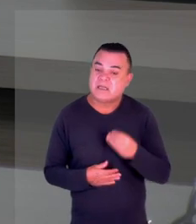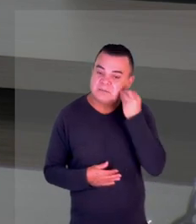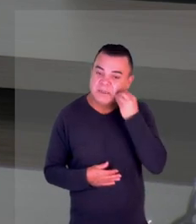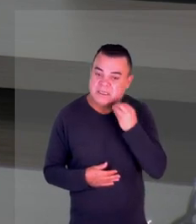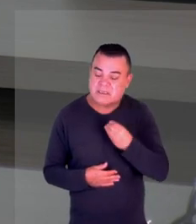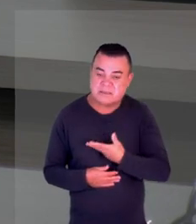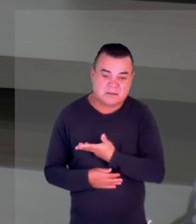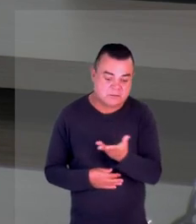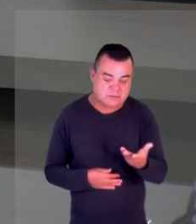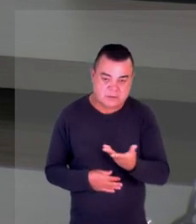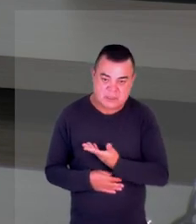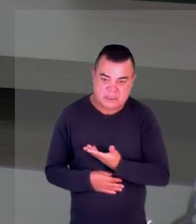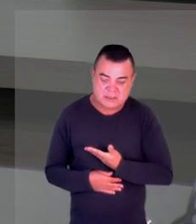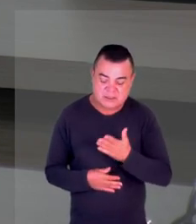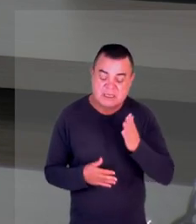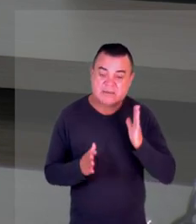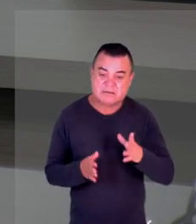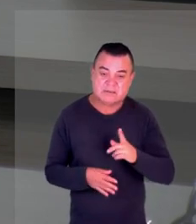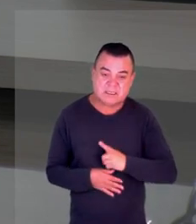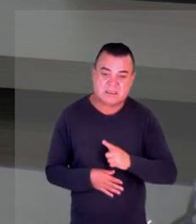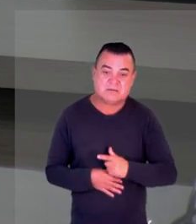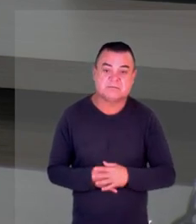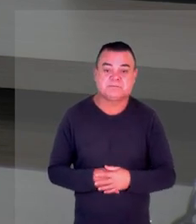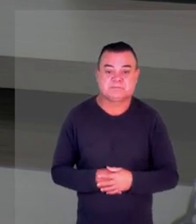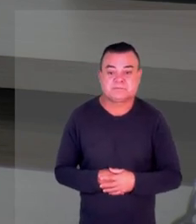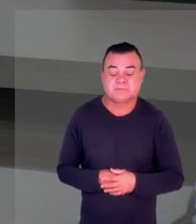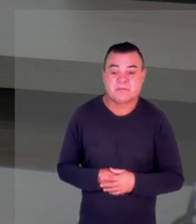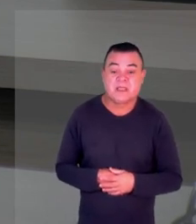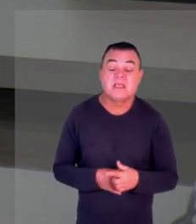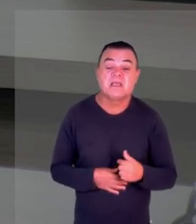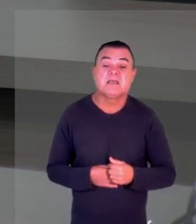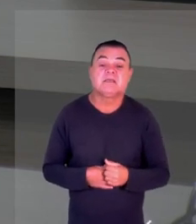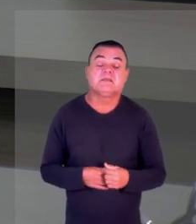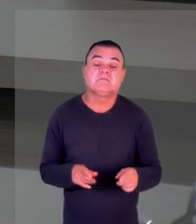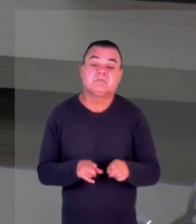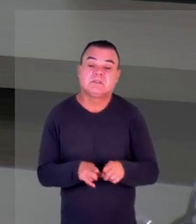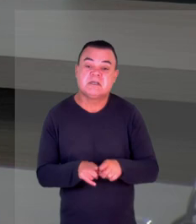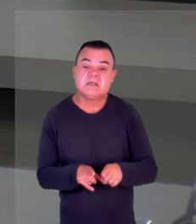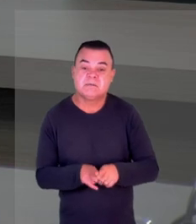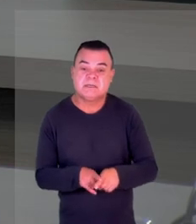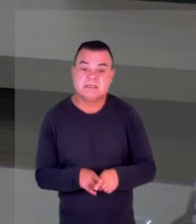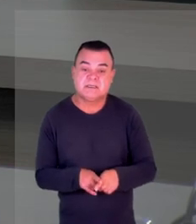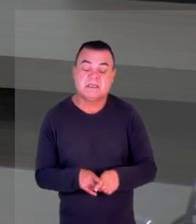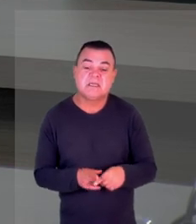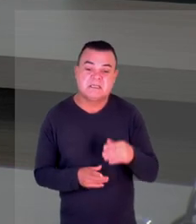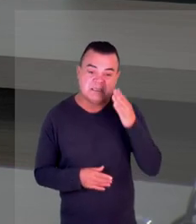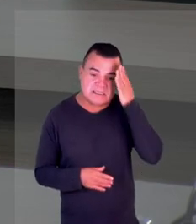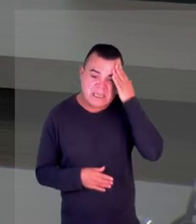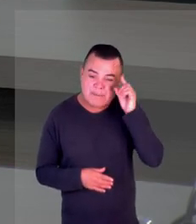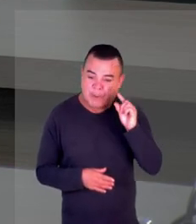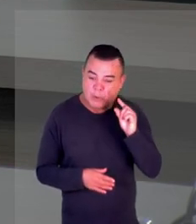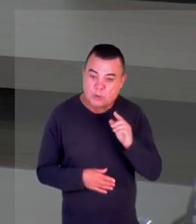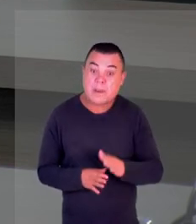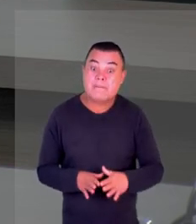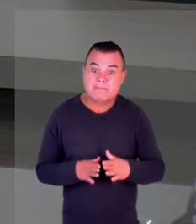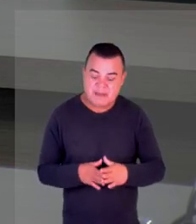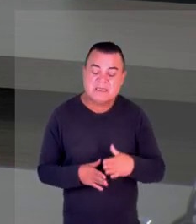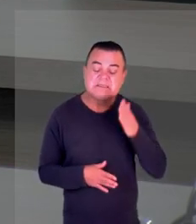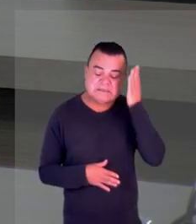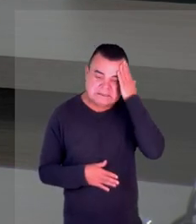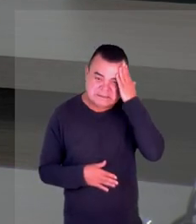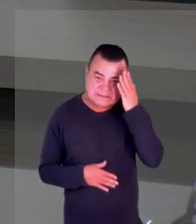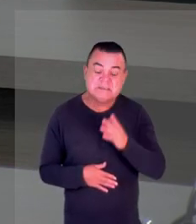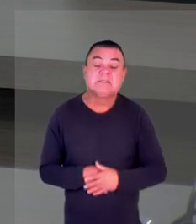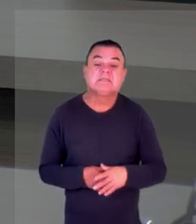Eh que gostaria de saber sobre isso e também assim eh eu sei pouco mas eu sei que existe o foi desse ano o